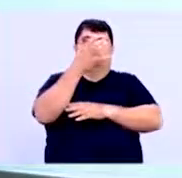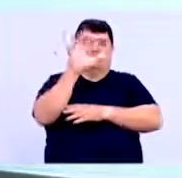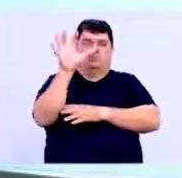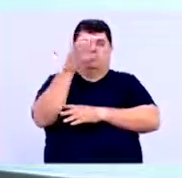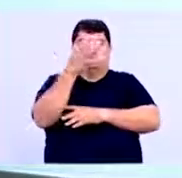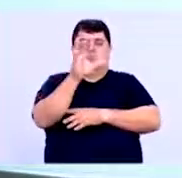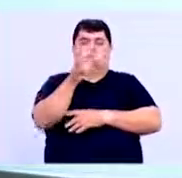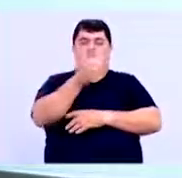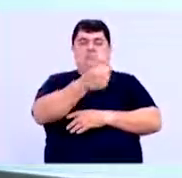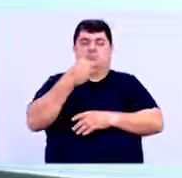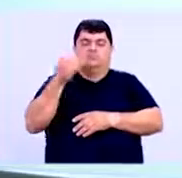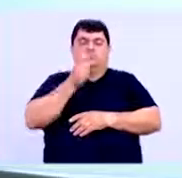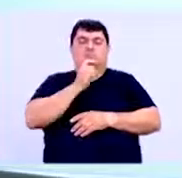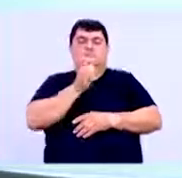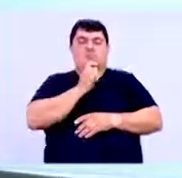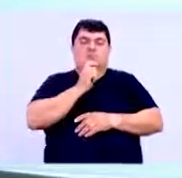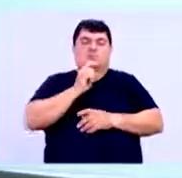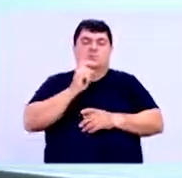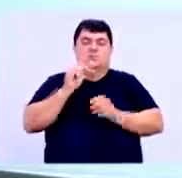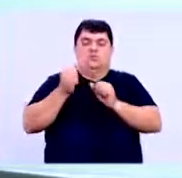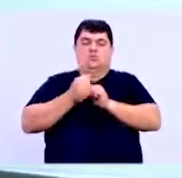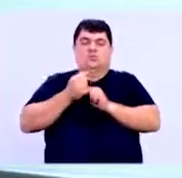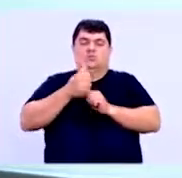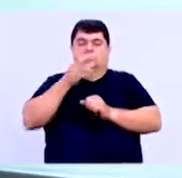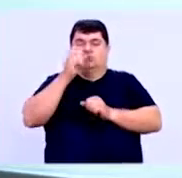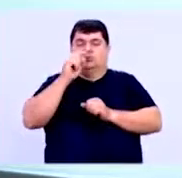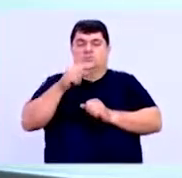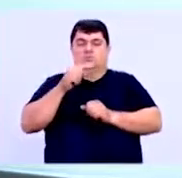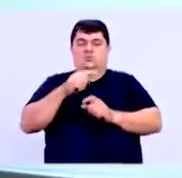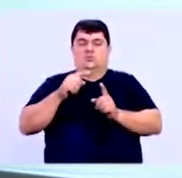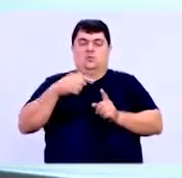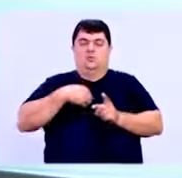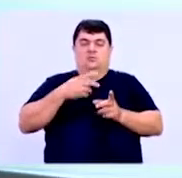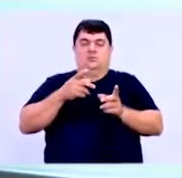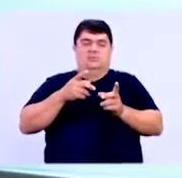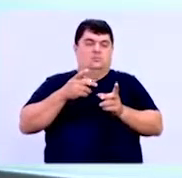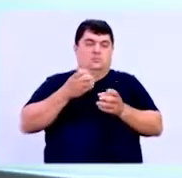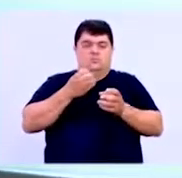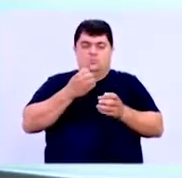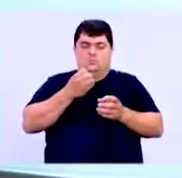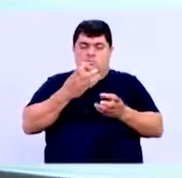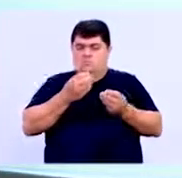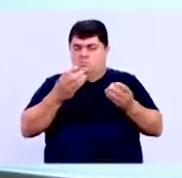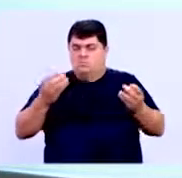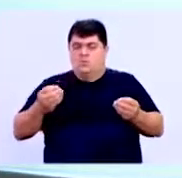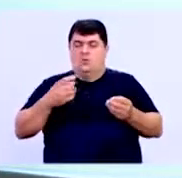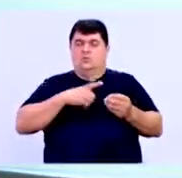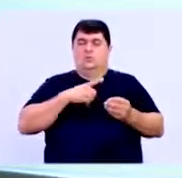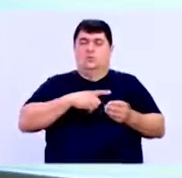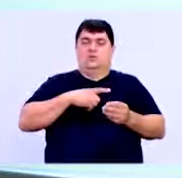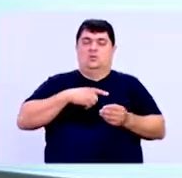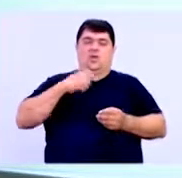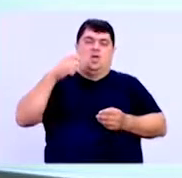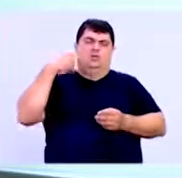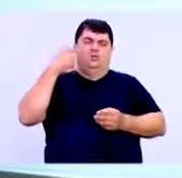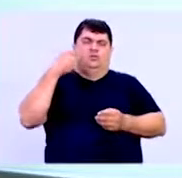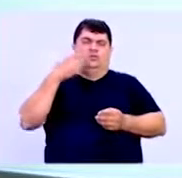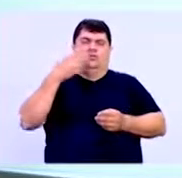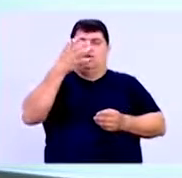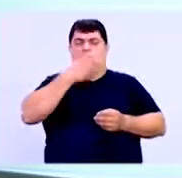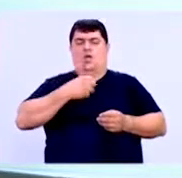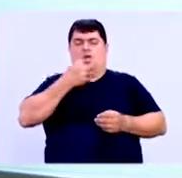comigo, era R$5.000. Só que ela tem um hotel. Eu sou um grande produtor musical. e trouxe um artista famoso, mais um